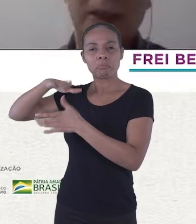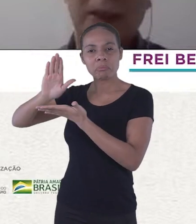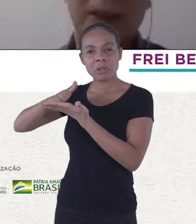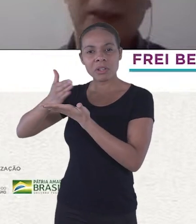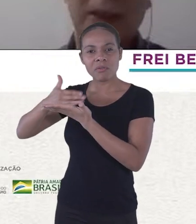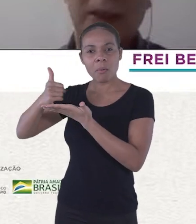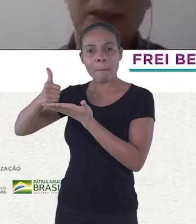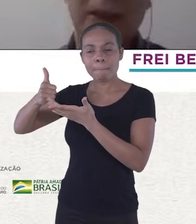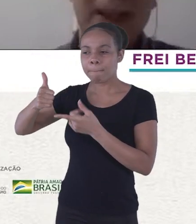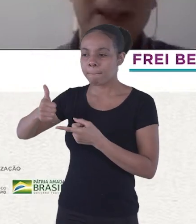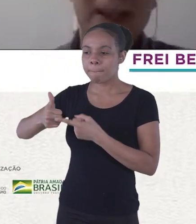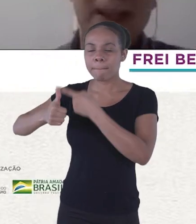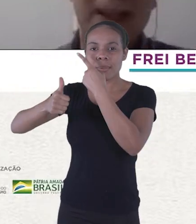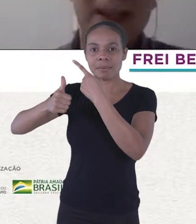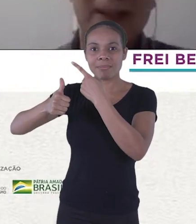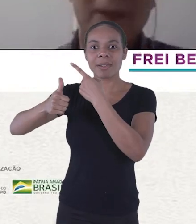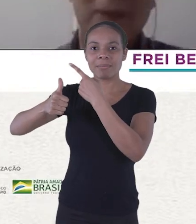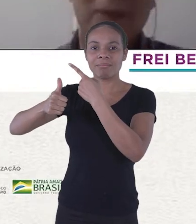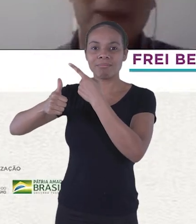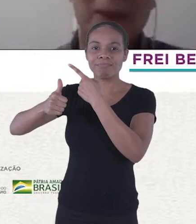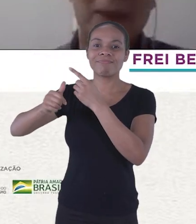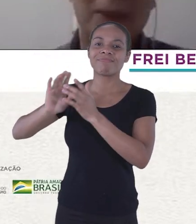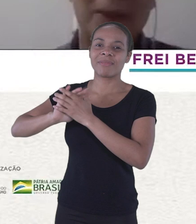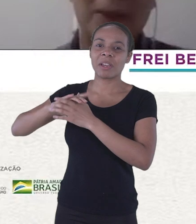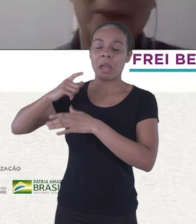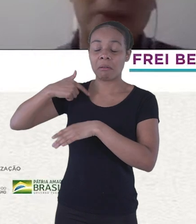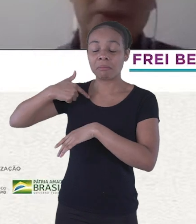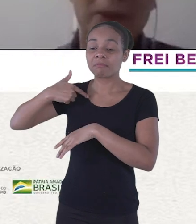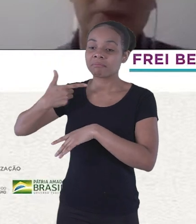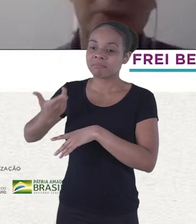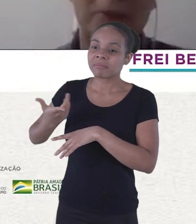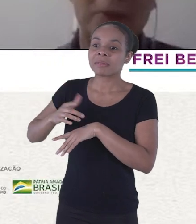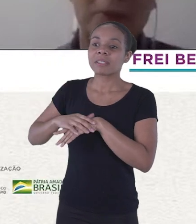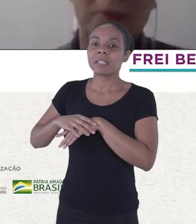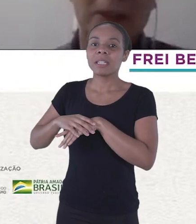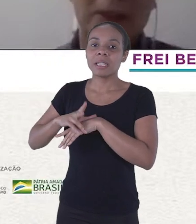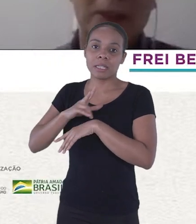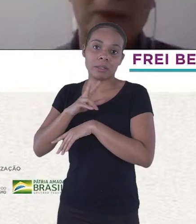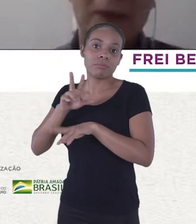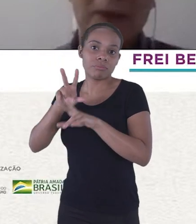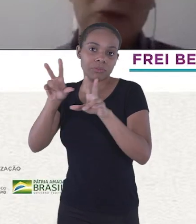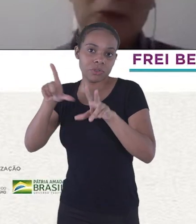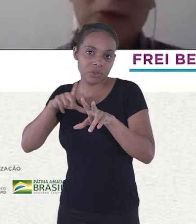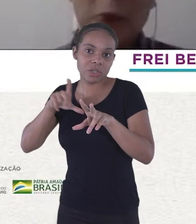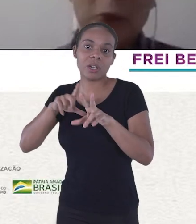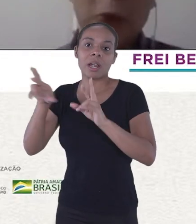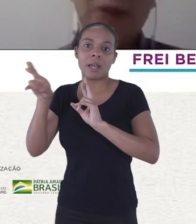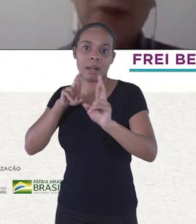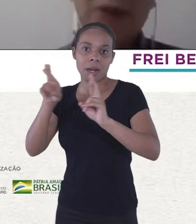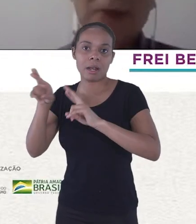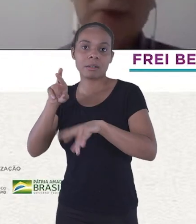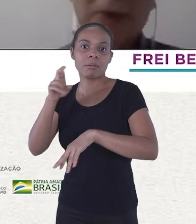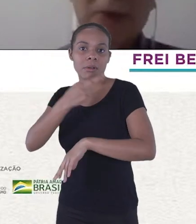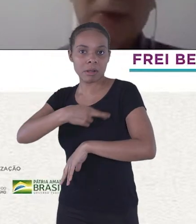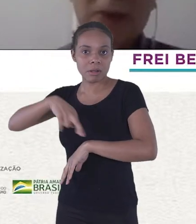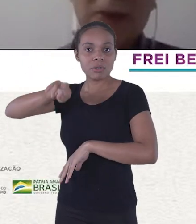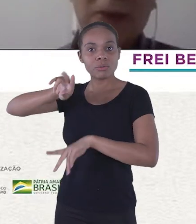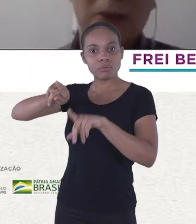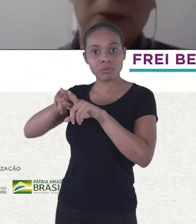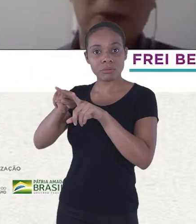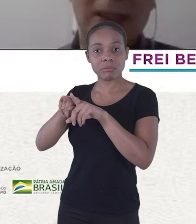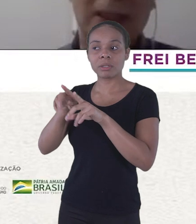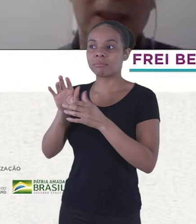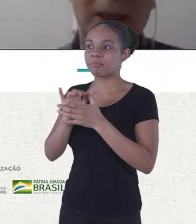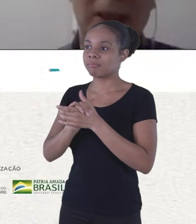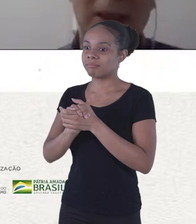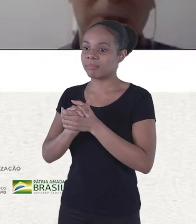foi O Audiovisuais, foi que deu a religião, que foi talvez um de surto, assim como aconteceu, foi